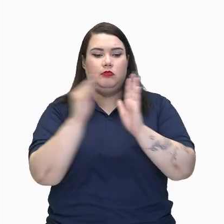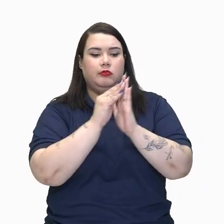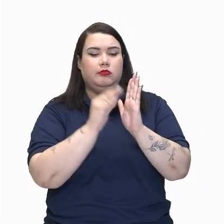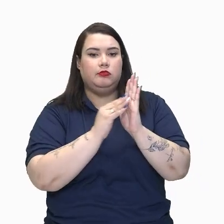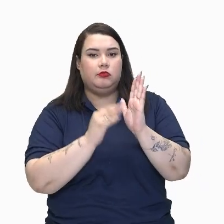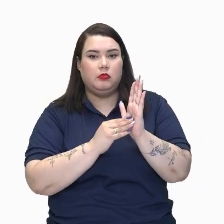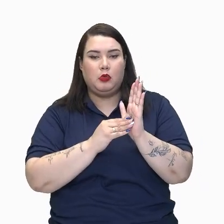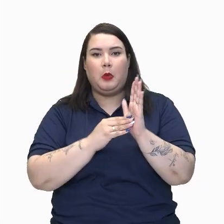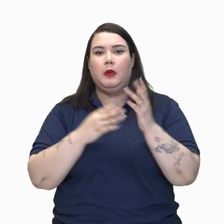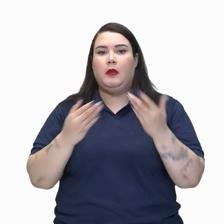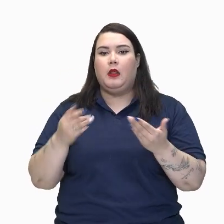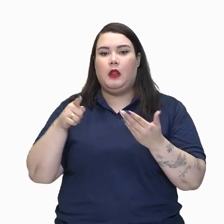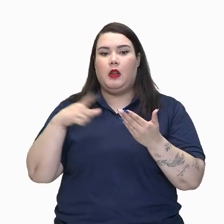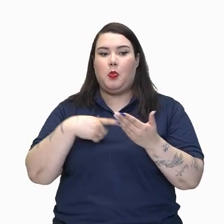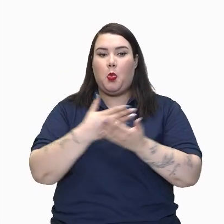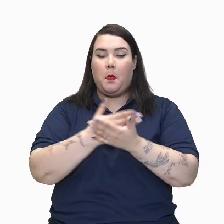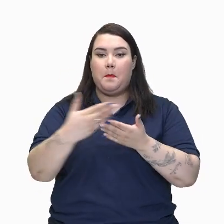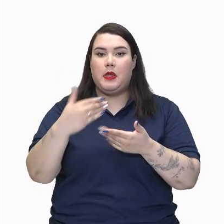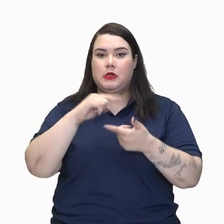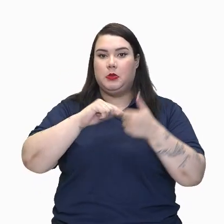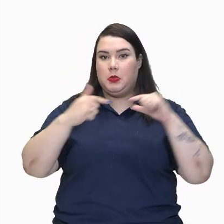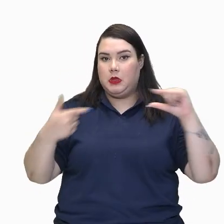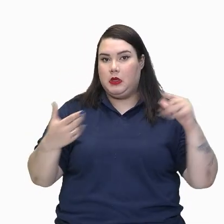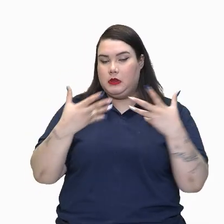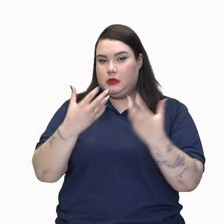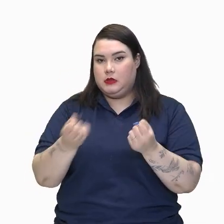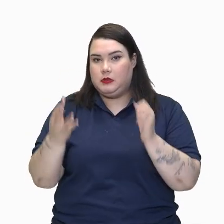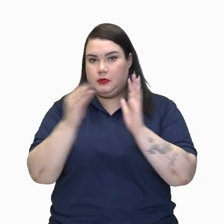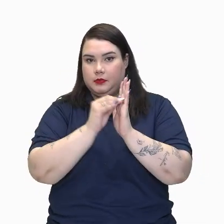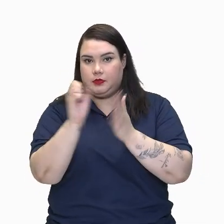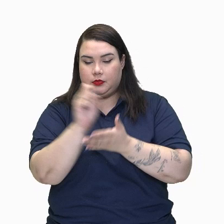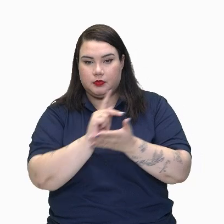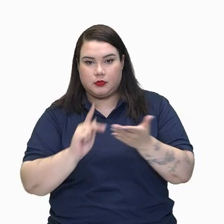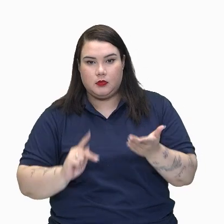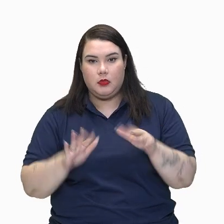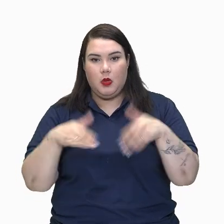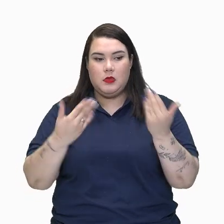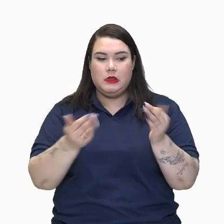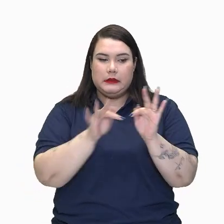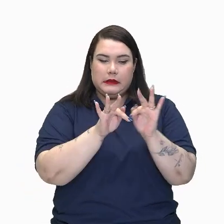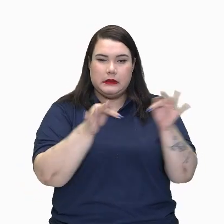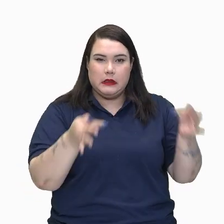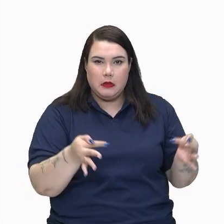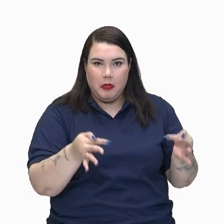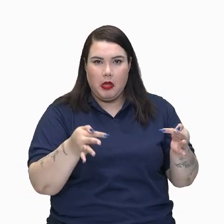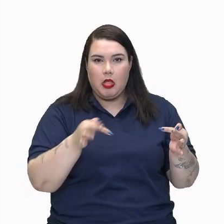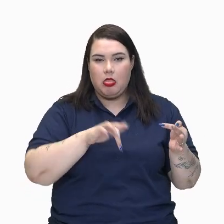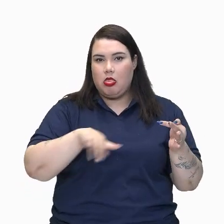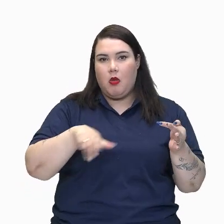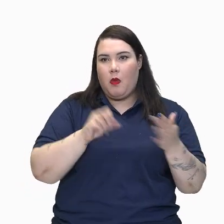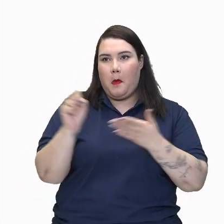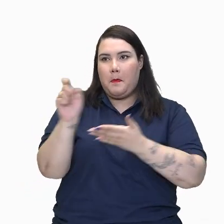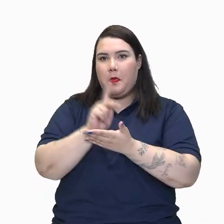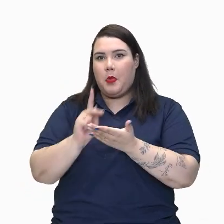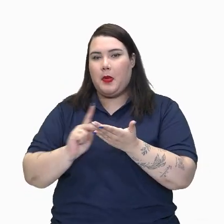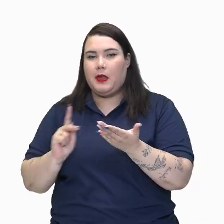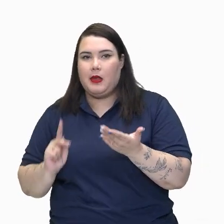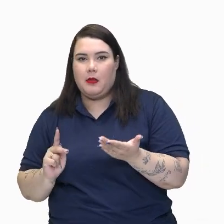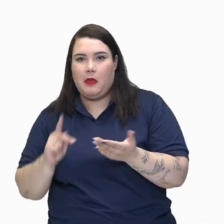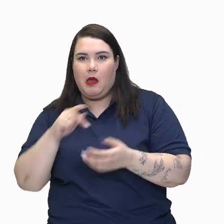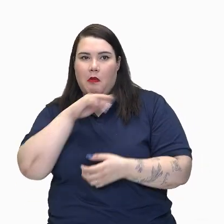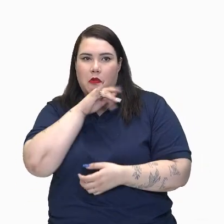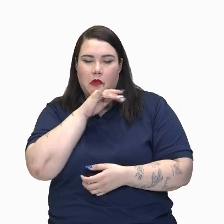torna mais modernista. E é importante que vocês entendam que simplicidade não quer dizer que o poema é melhor ou pior,